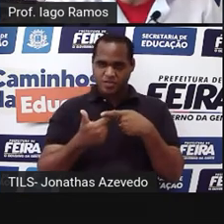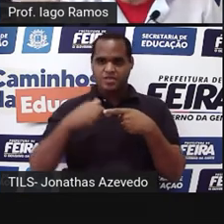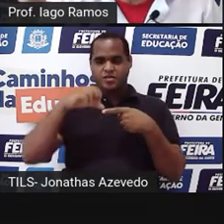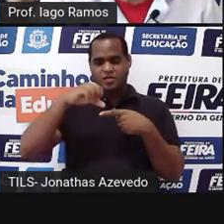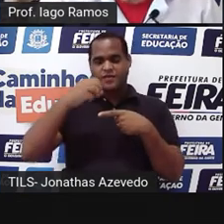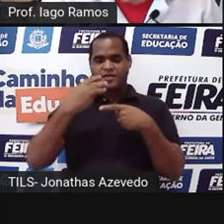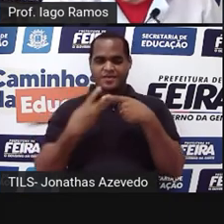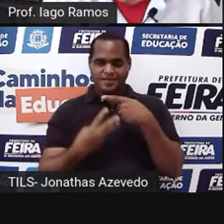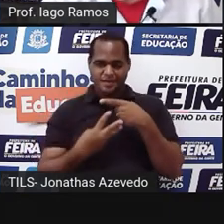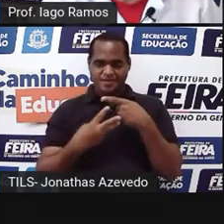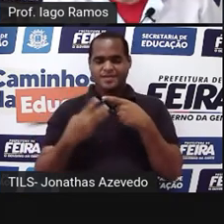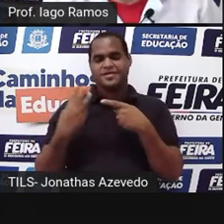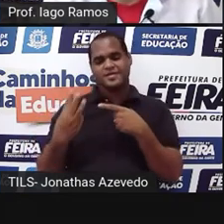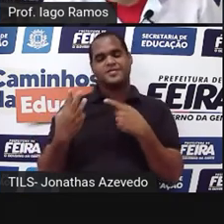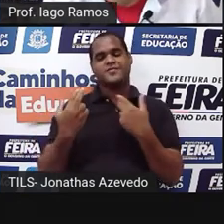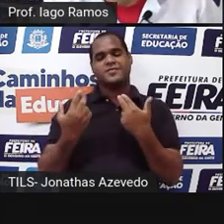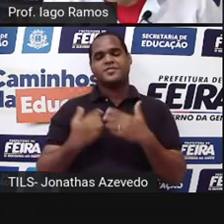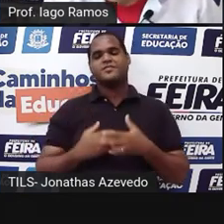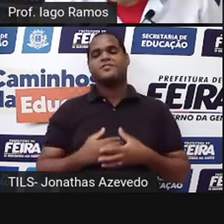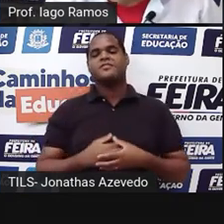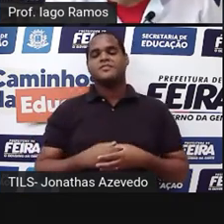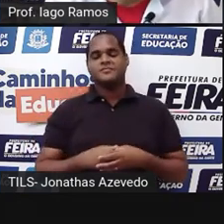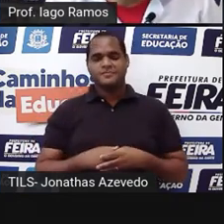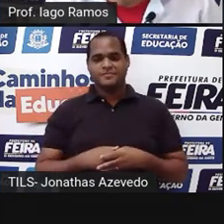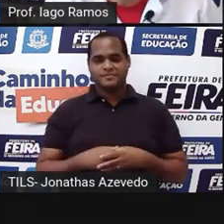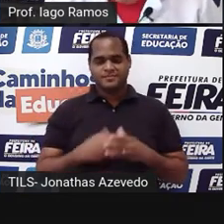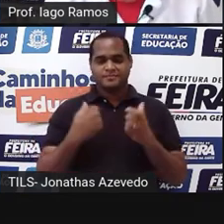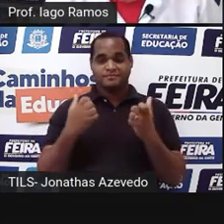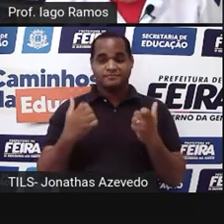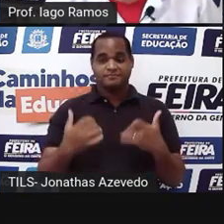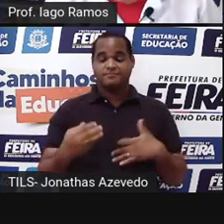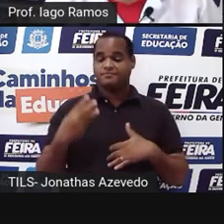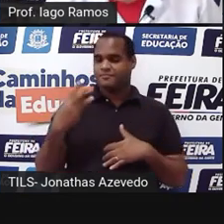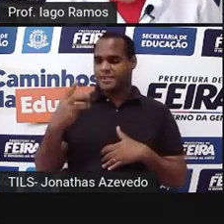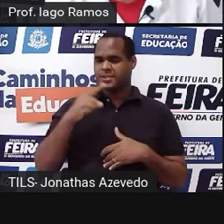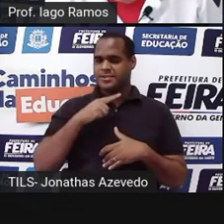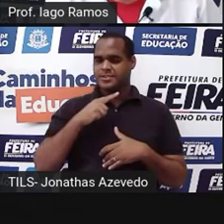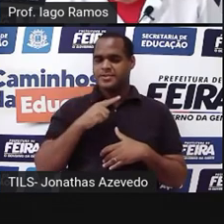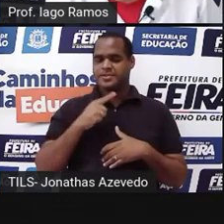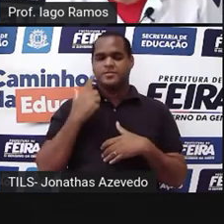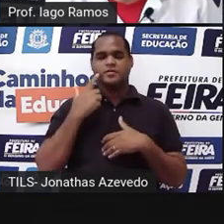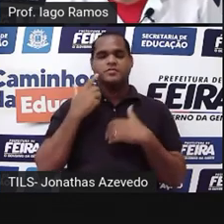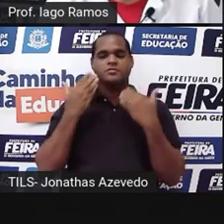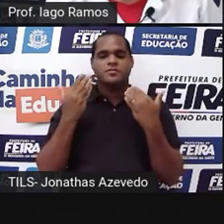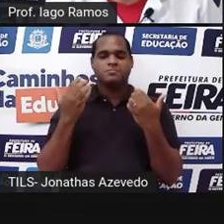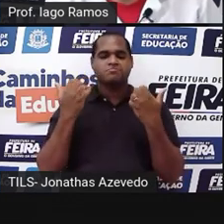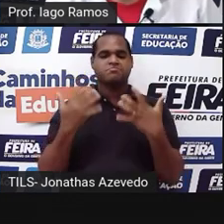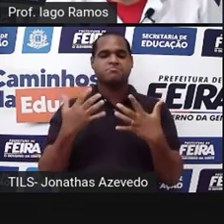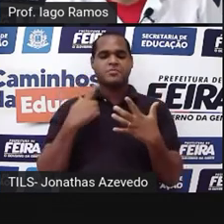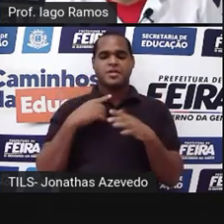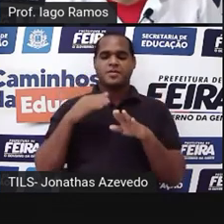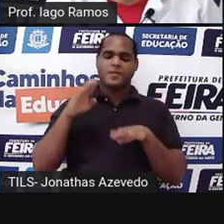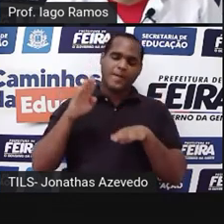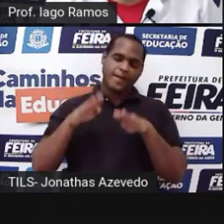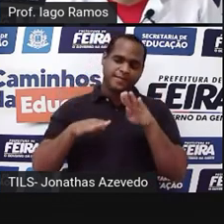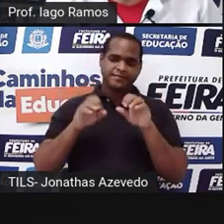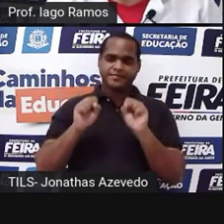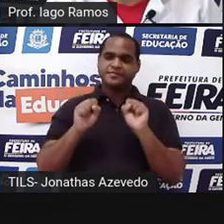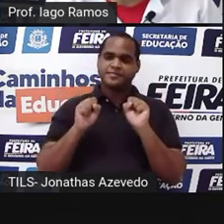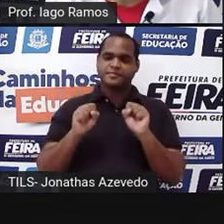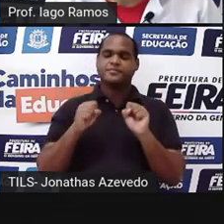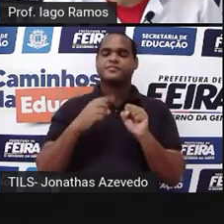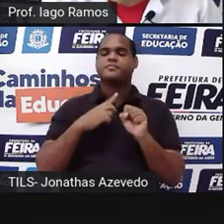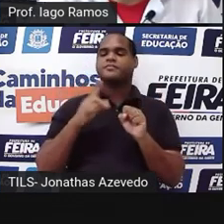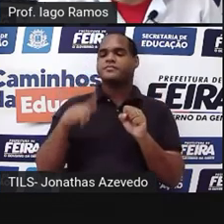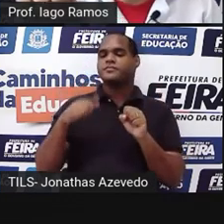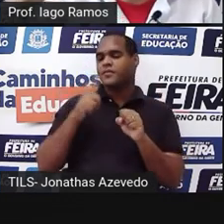9 dividido por 3 é igual a 3. Esse 3 é chamado de razão de proporcionalidade. Então, é